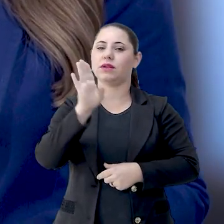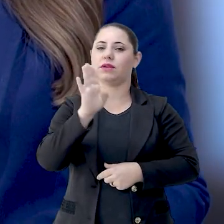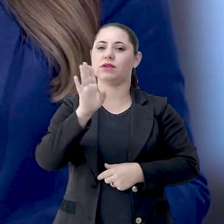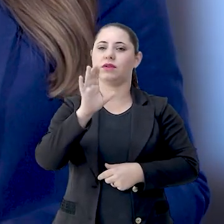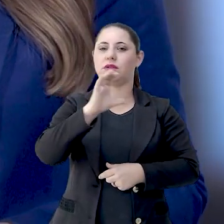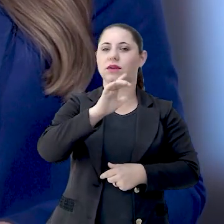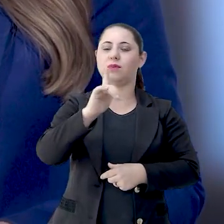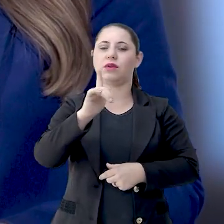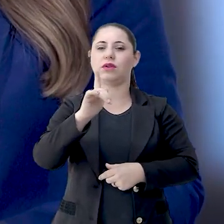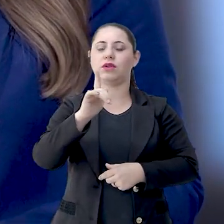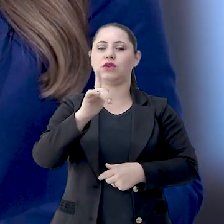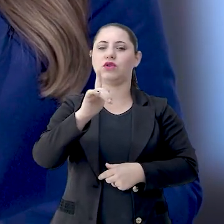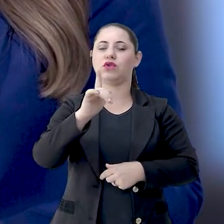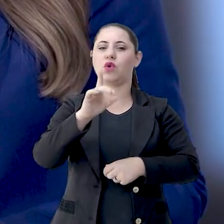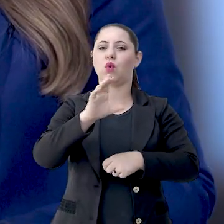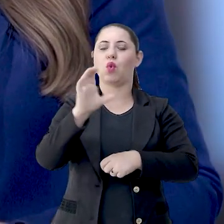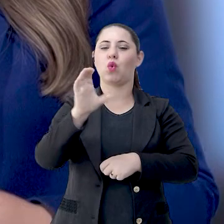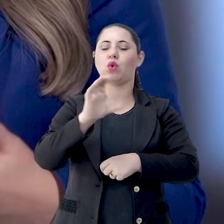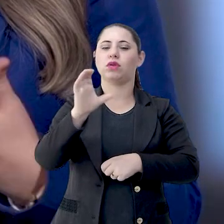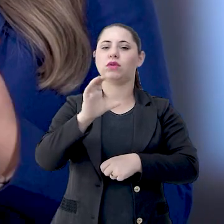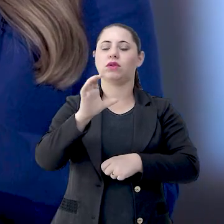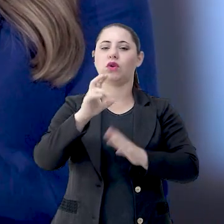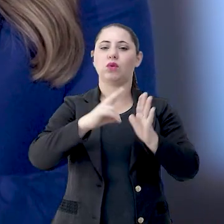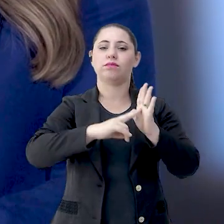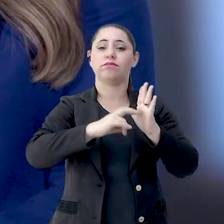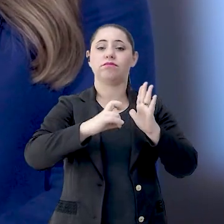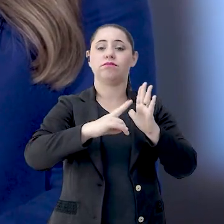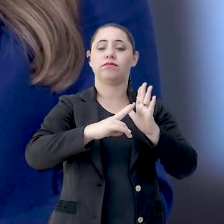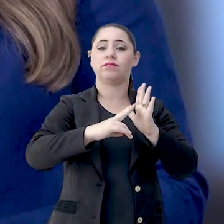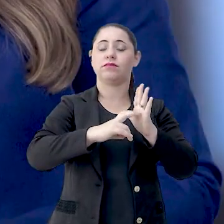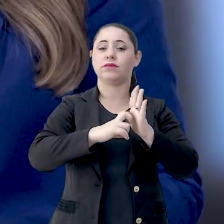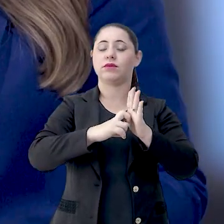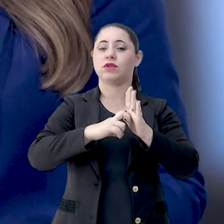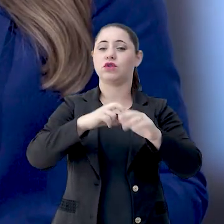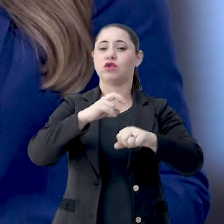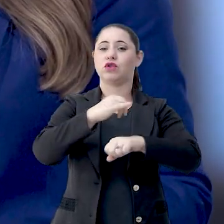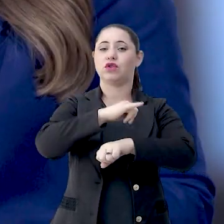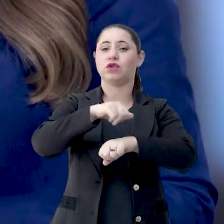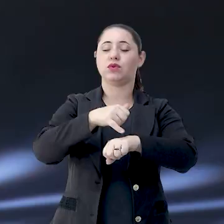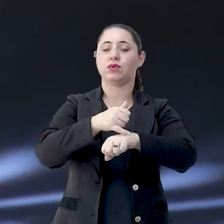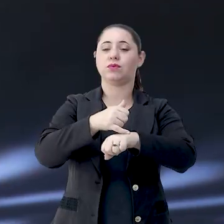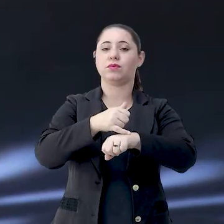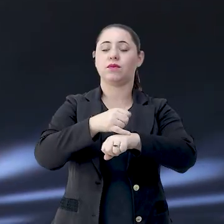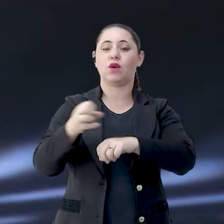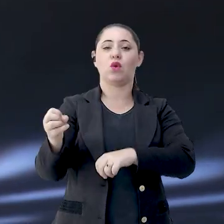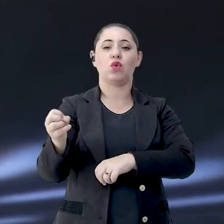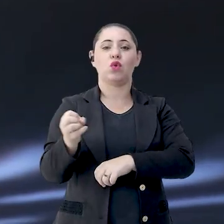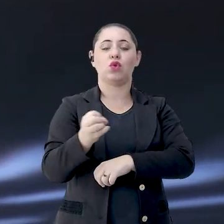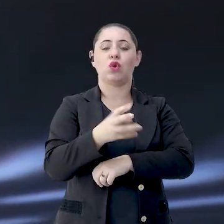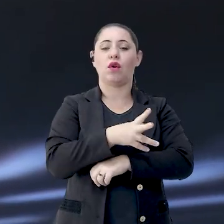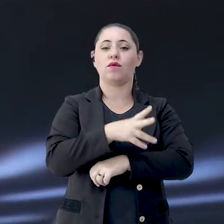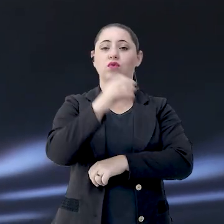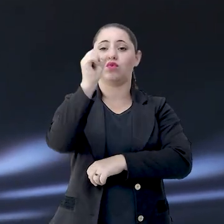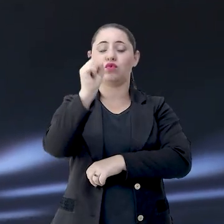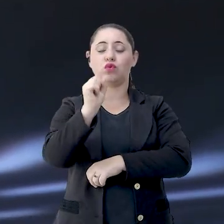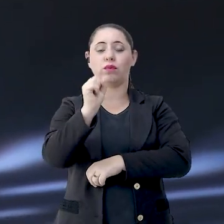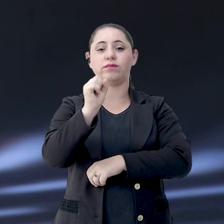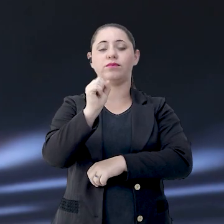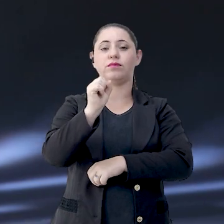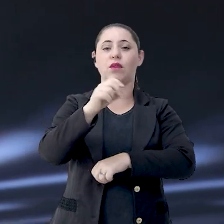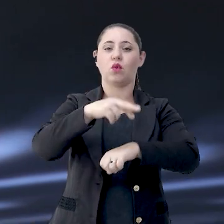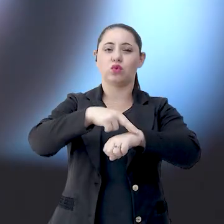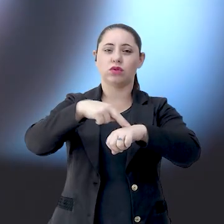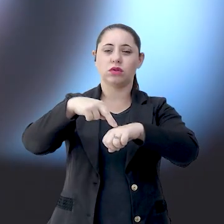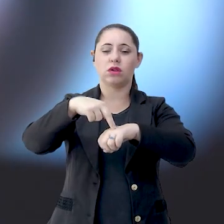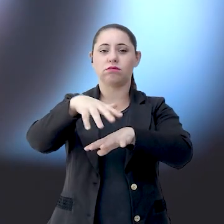confecções, etanol e metais os impulsionadores da indústria. Com a presença da capital de Mato Grosso do